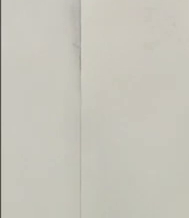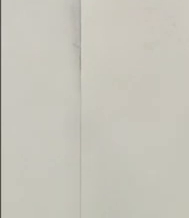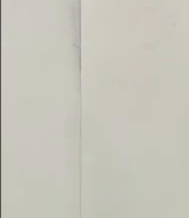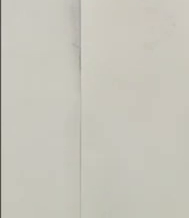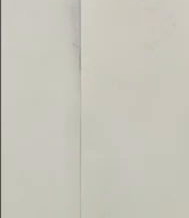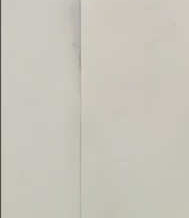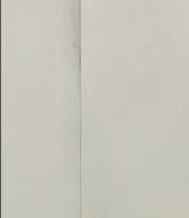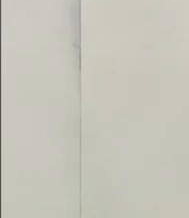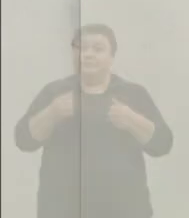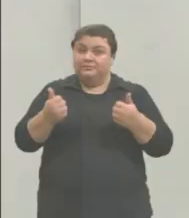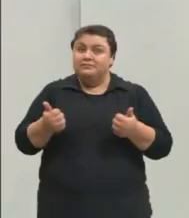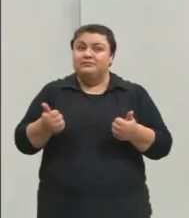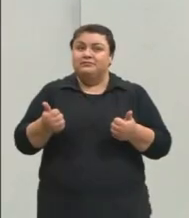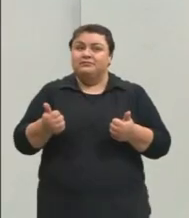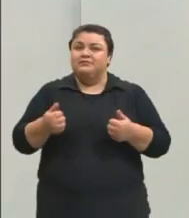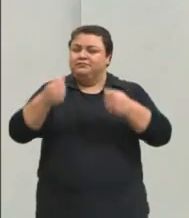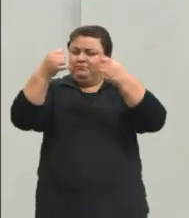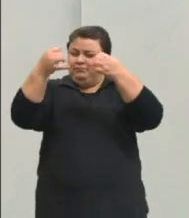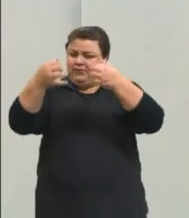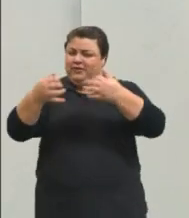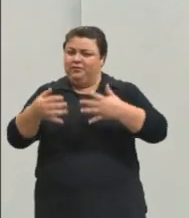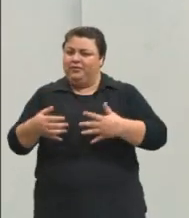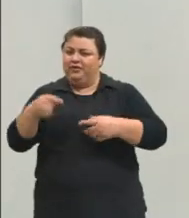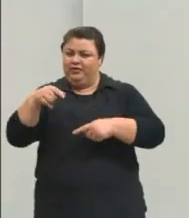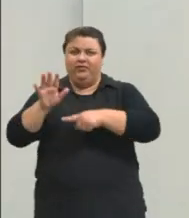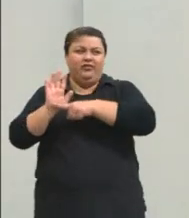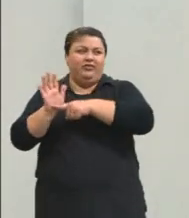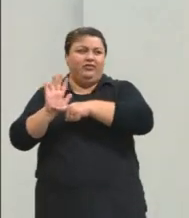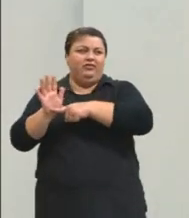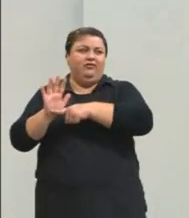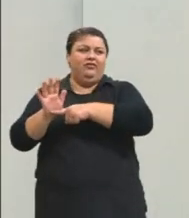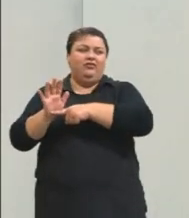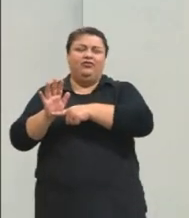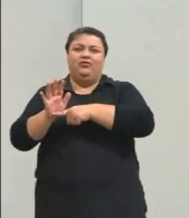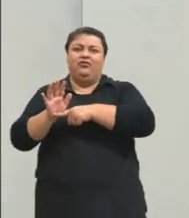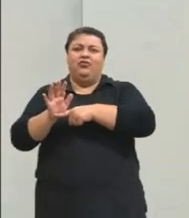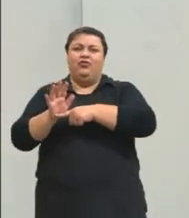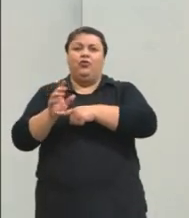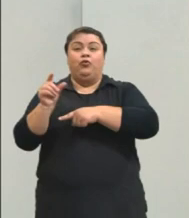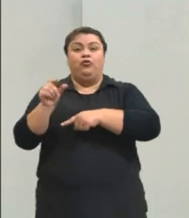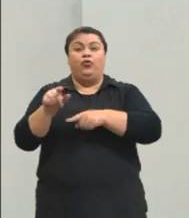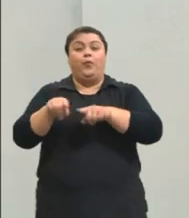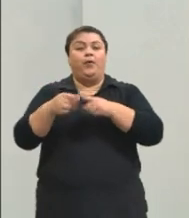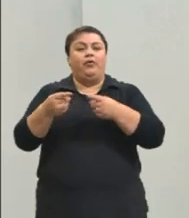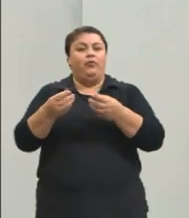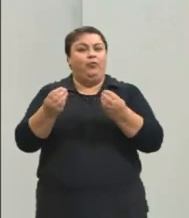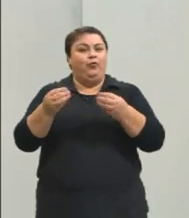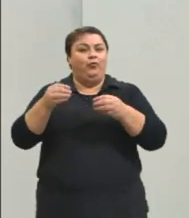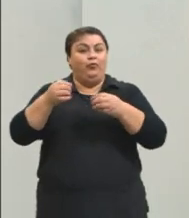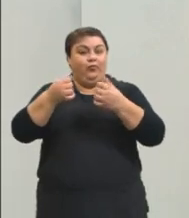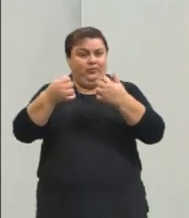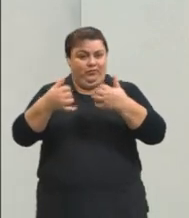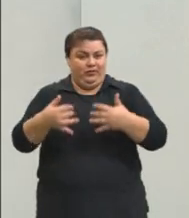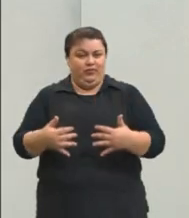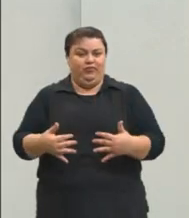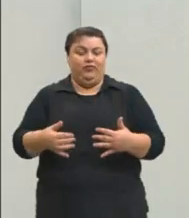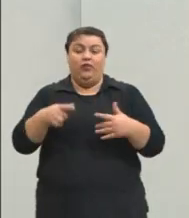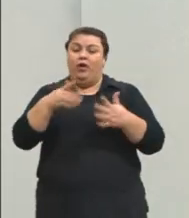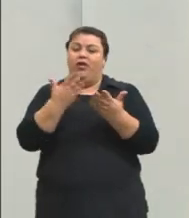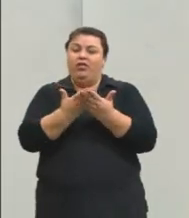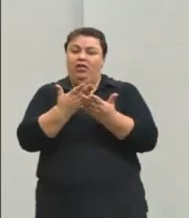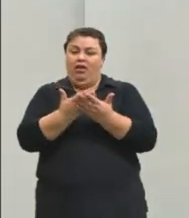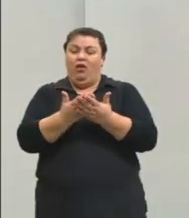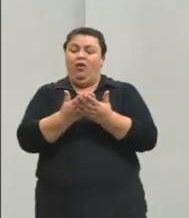Bem, bem autoexplicativo esse videozinho, né? Curtinho e bem explicativo. Então, nossa aula vai permear esse